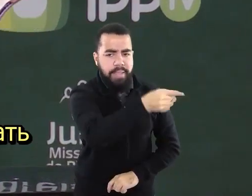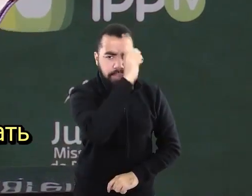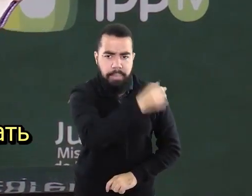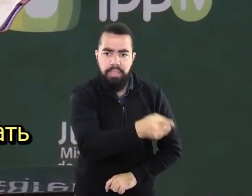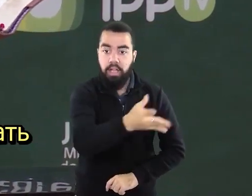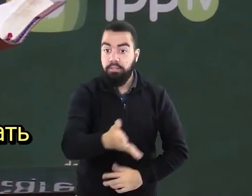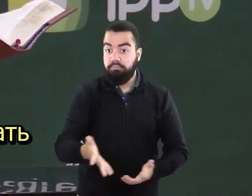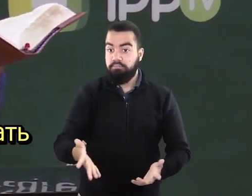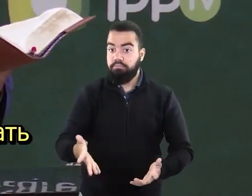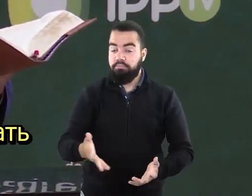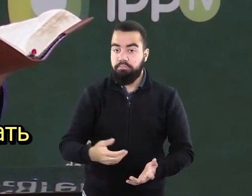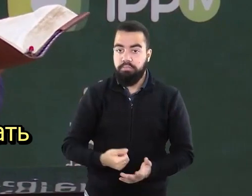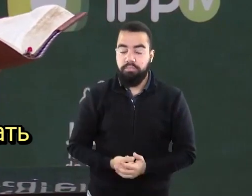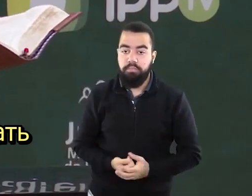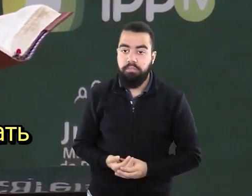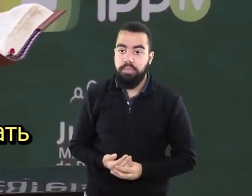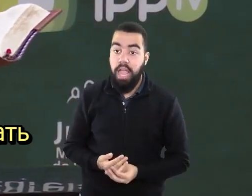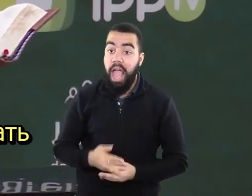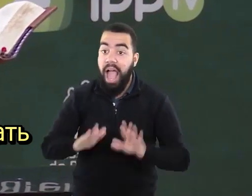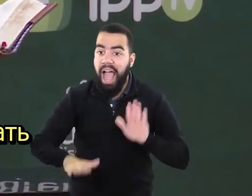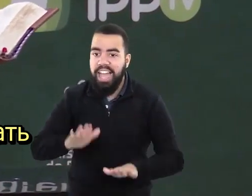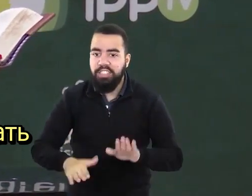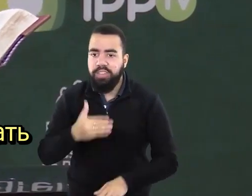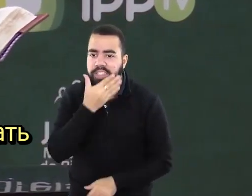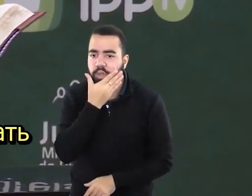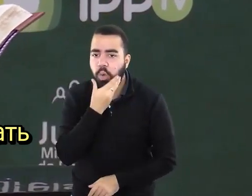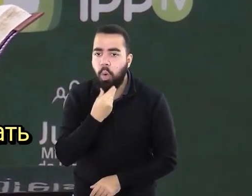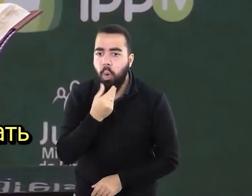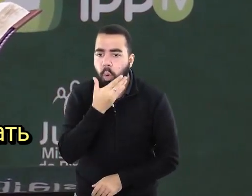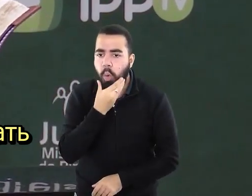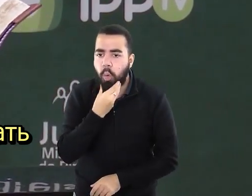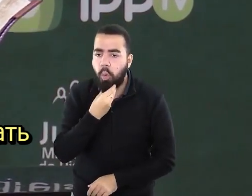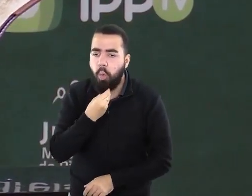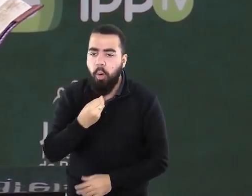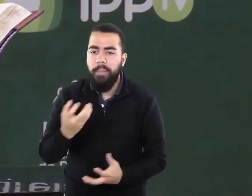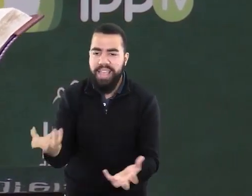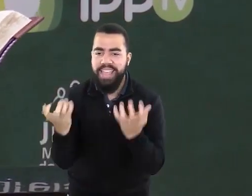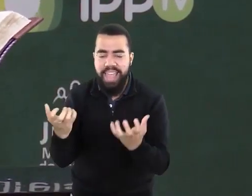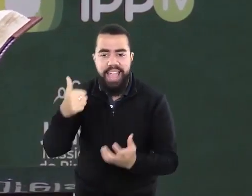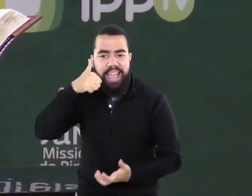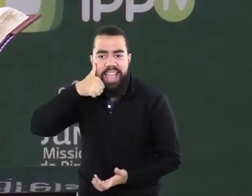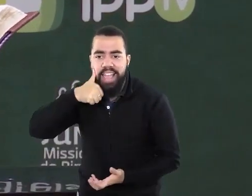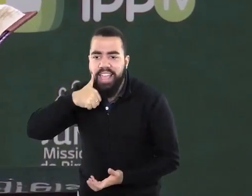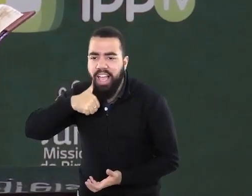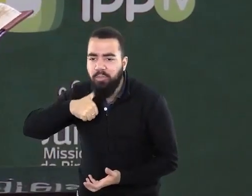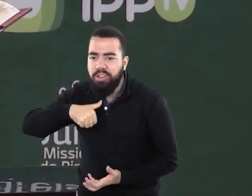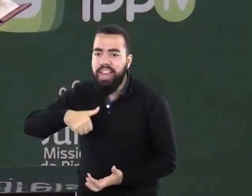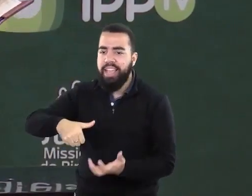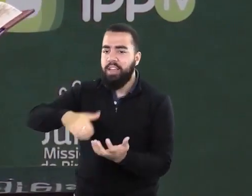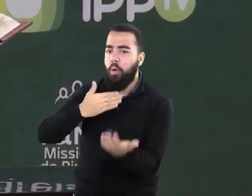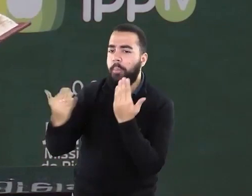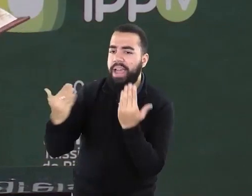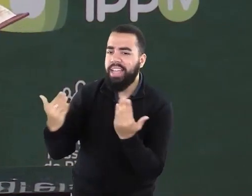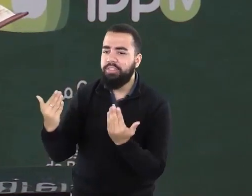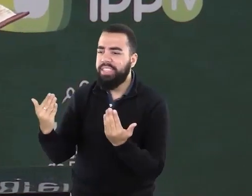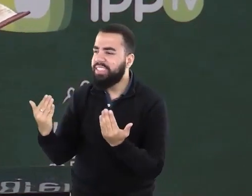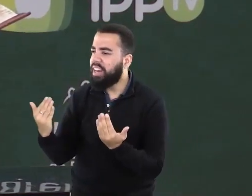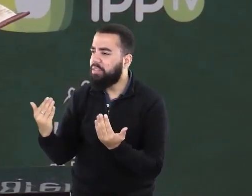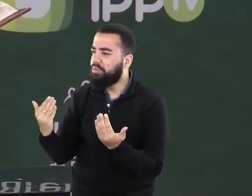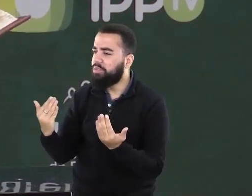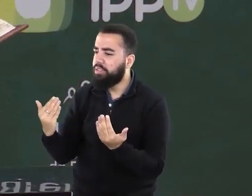tem muito homem que quer fazer da sua esposa uma escrava sexual em práticas